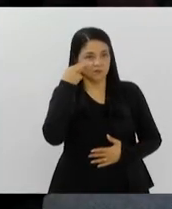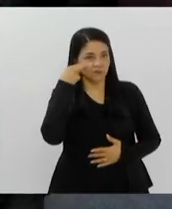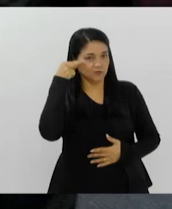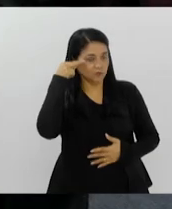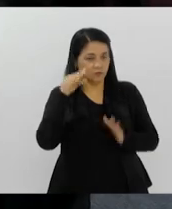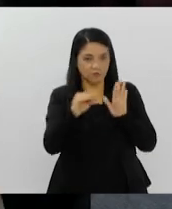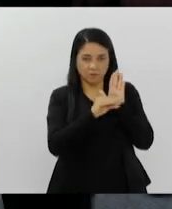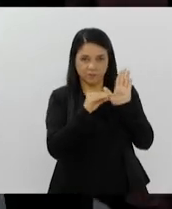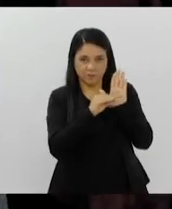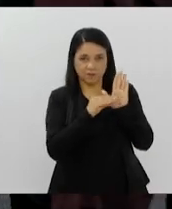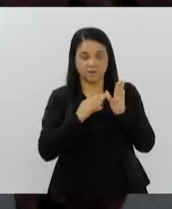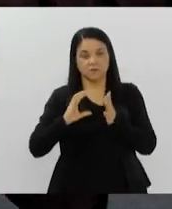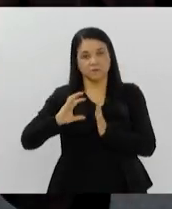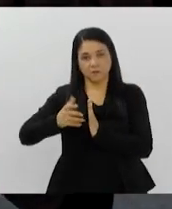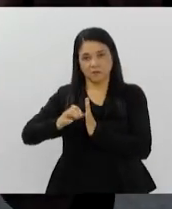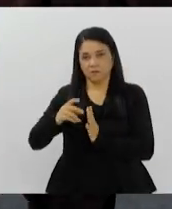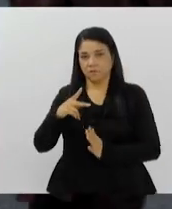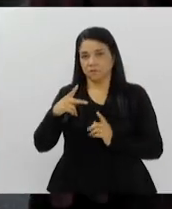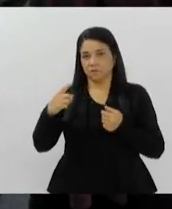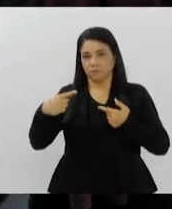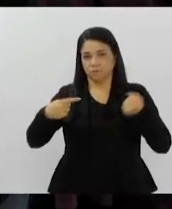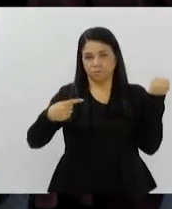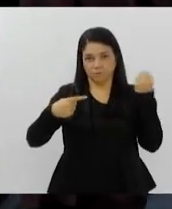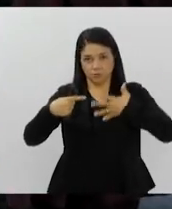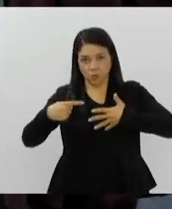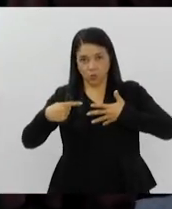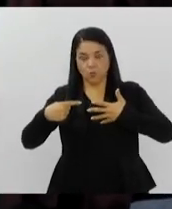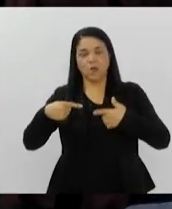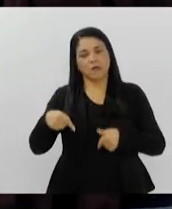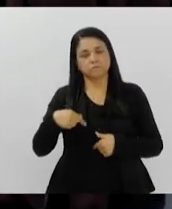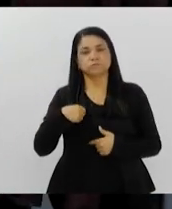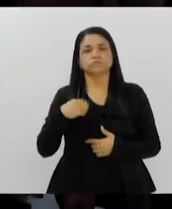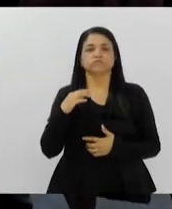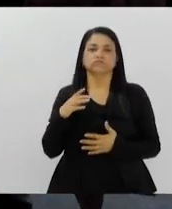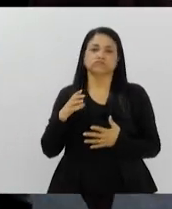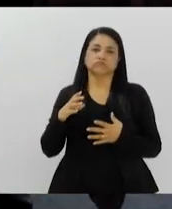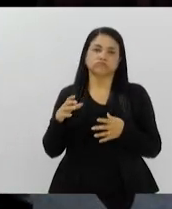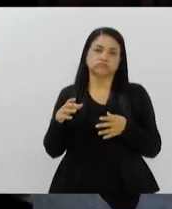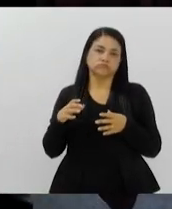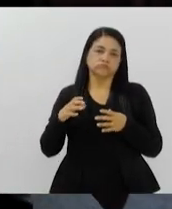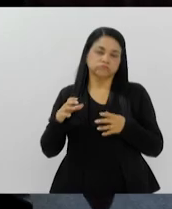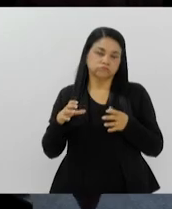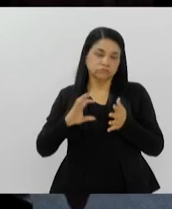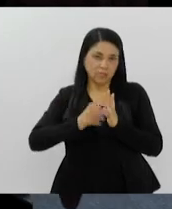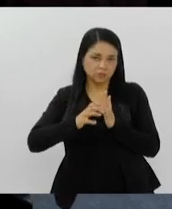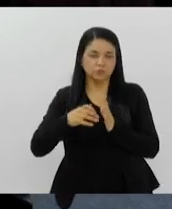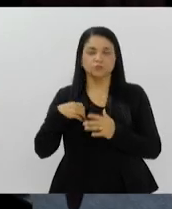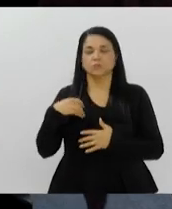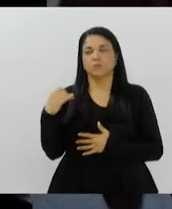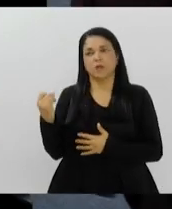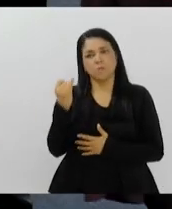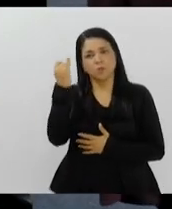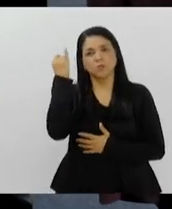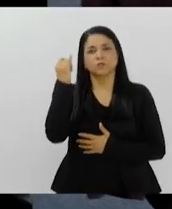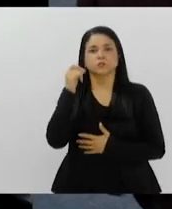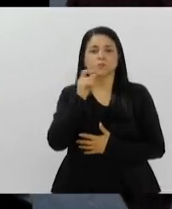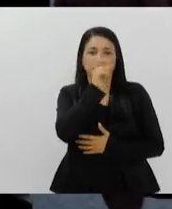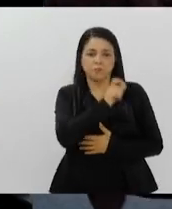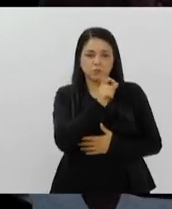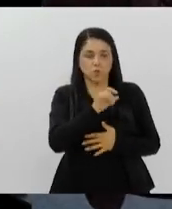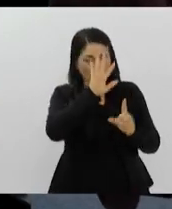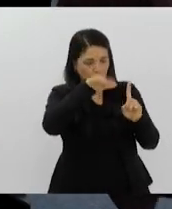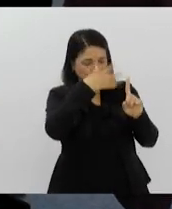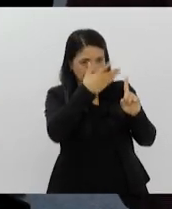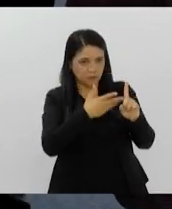da bancada do PSOL, porque assim, a gente acha que é importante, obviamente, sempre homenagear as pessoas que foram importantes, que